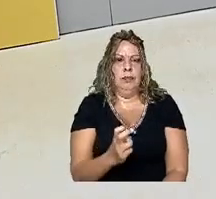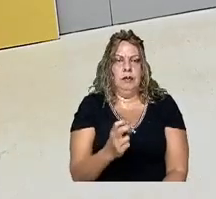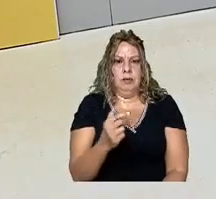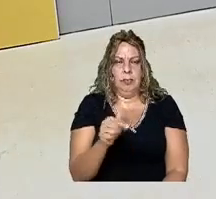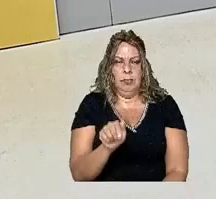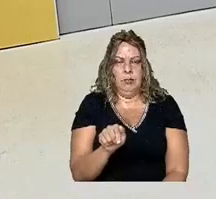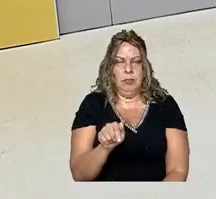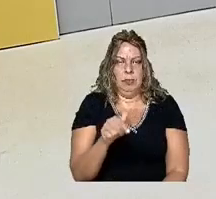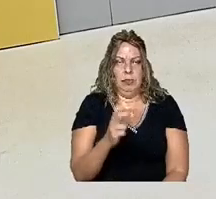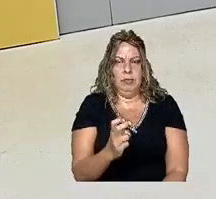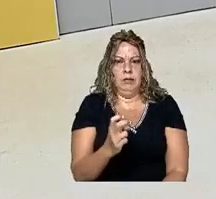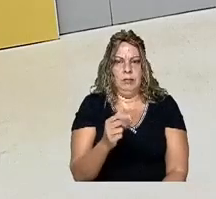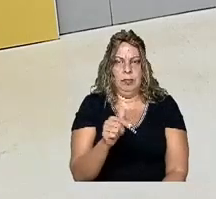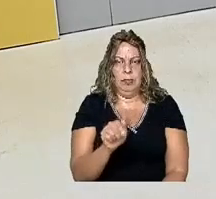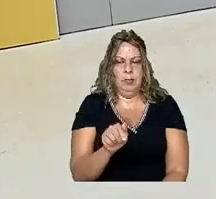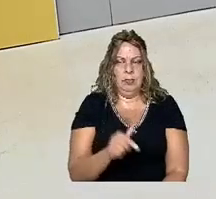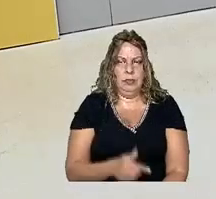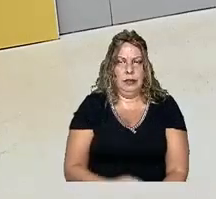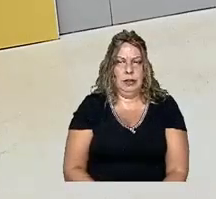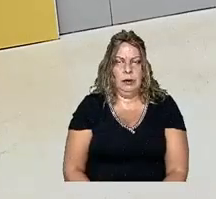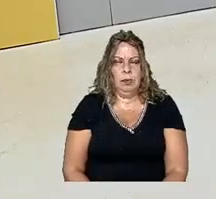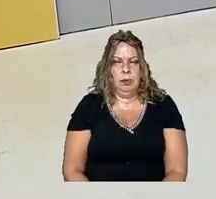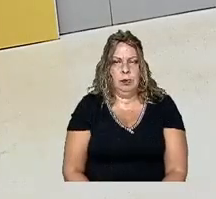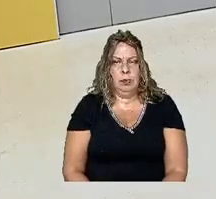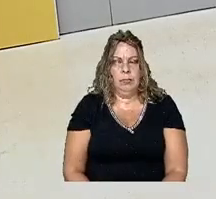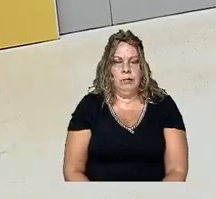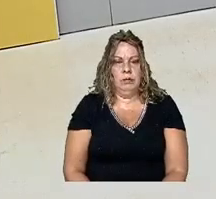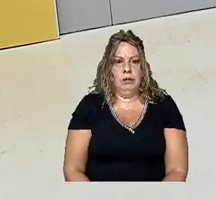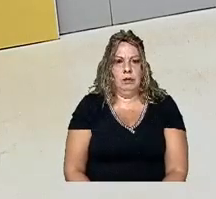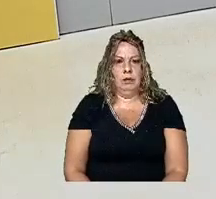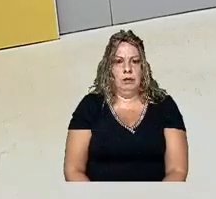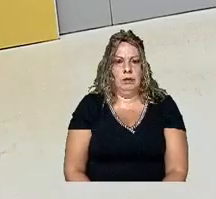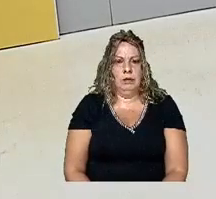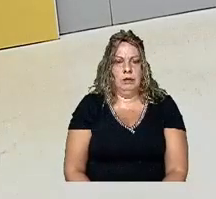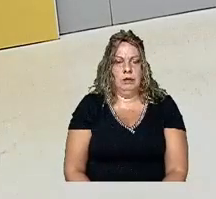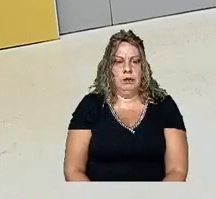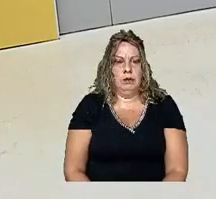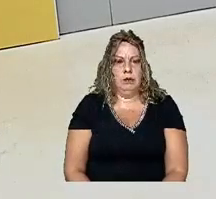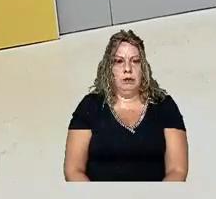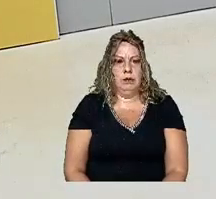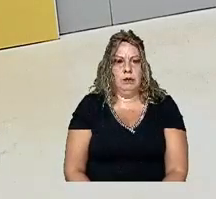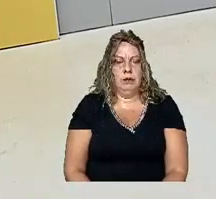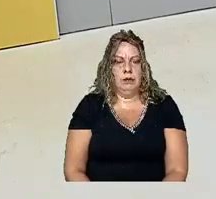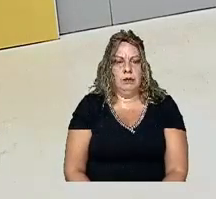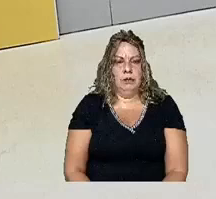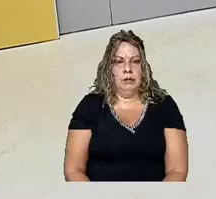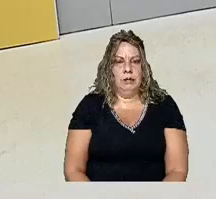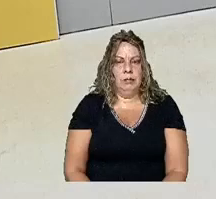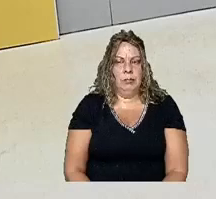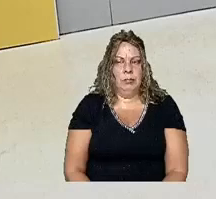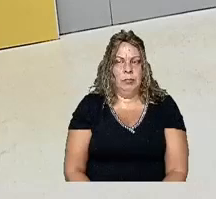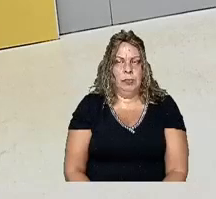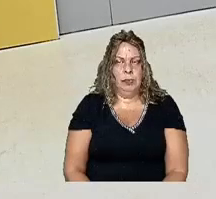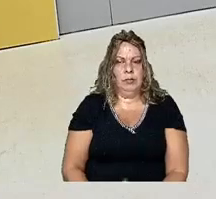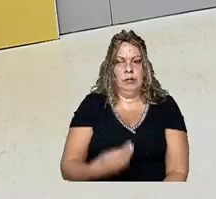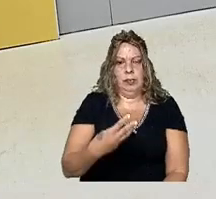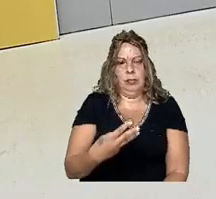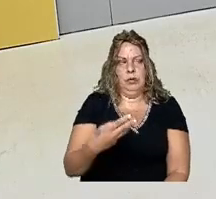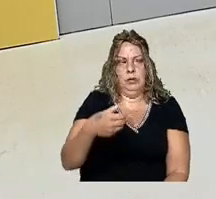aí 57. Olha aí, a Clara já colocando no painel, porque o 39